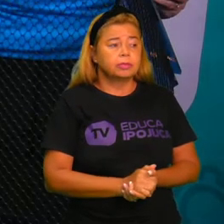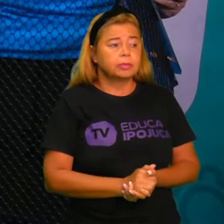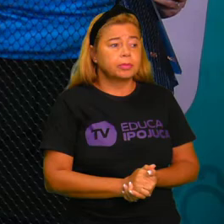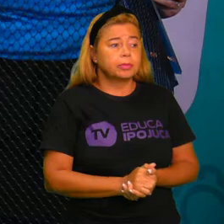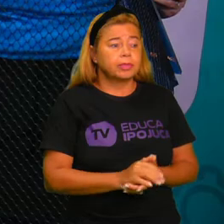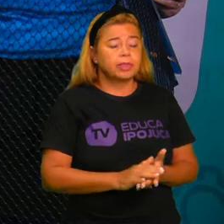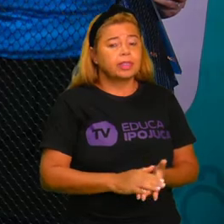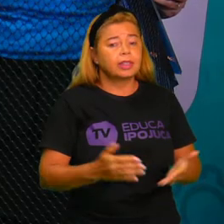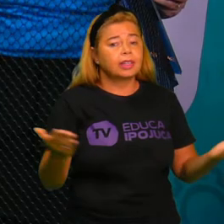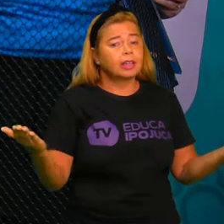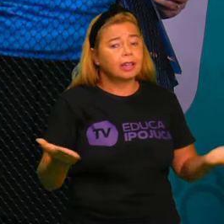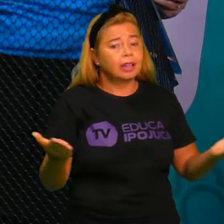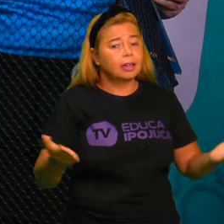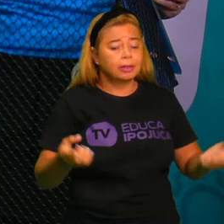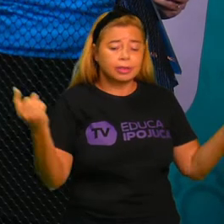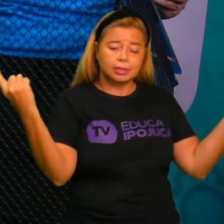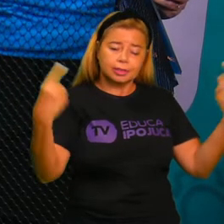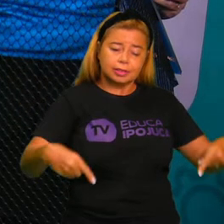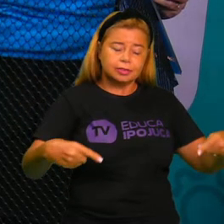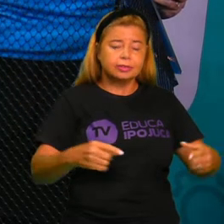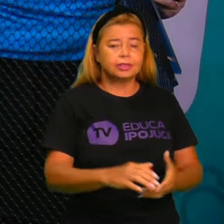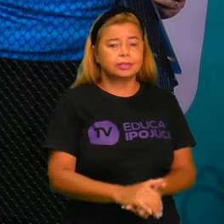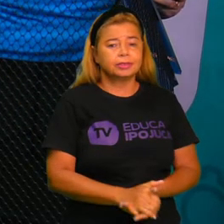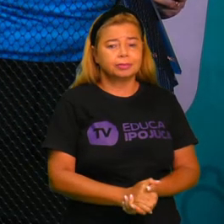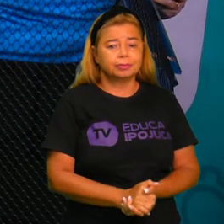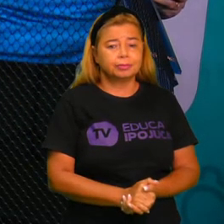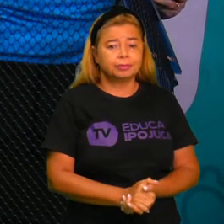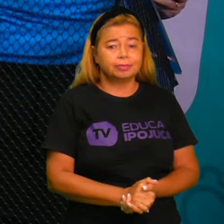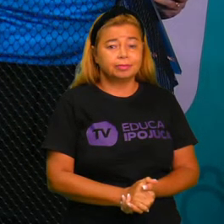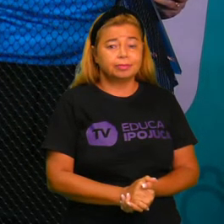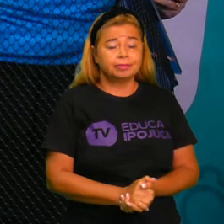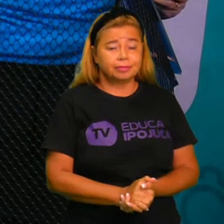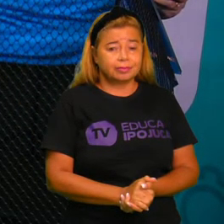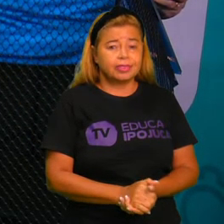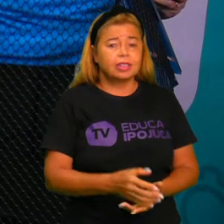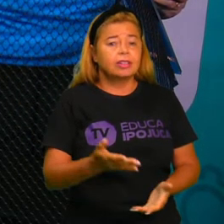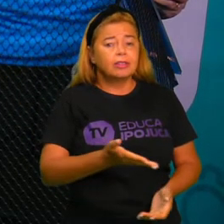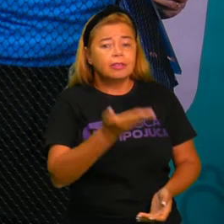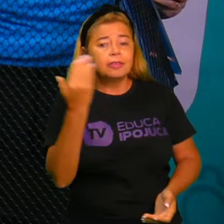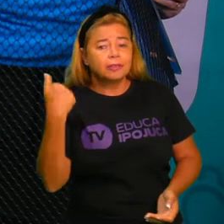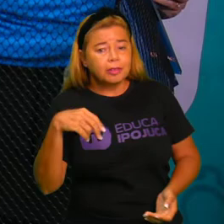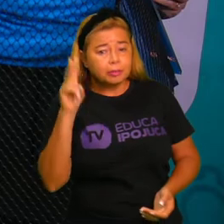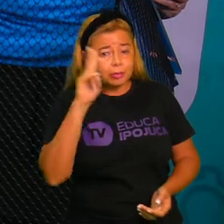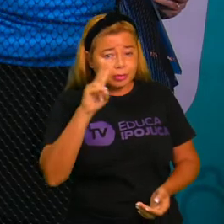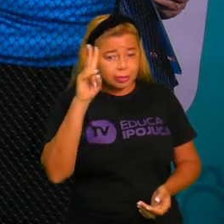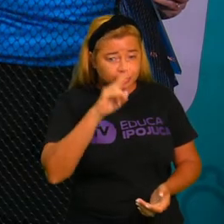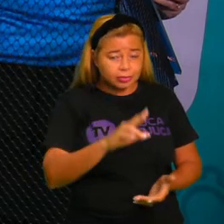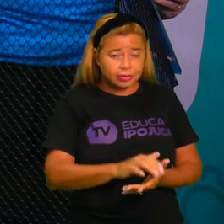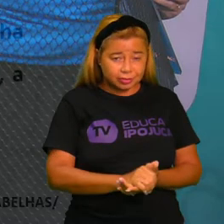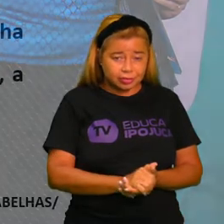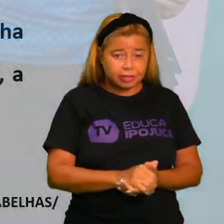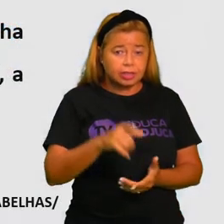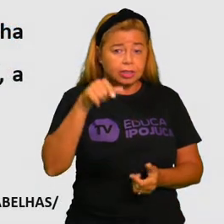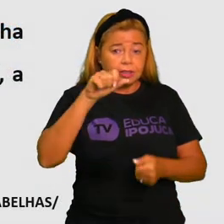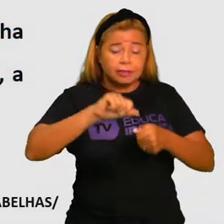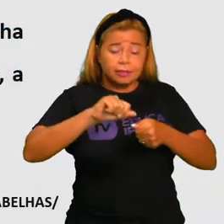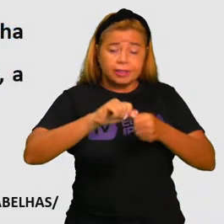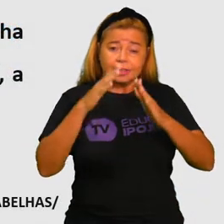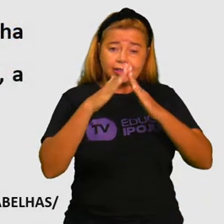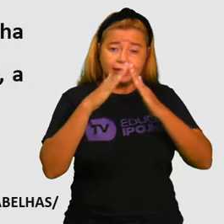E aí chegamos a hora do nosso desafio vamos ver o que nós temos para que você só sanitária e